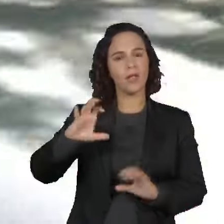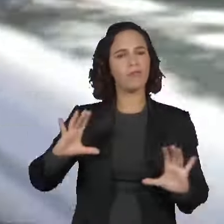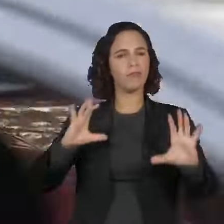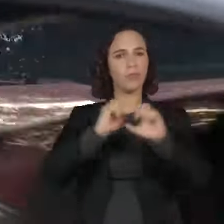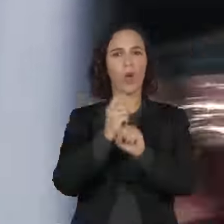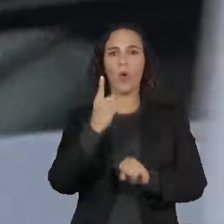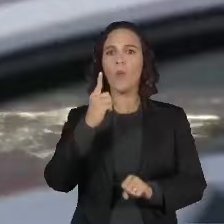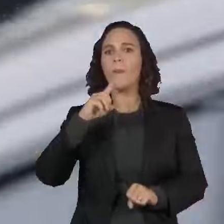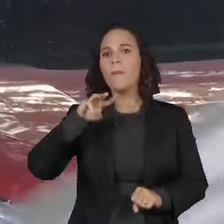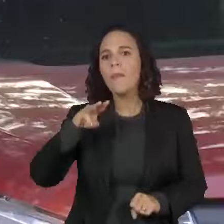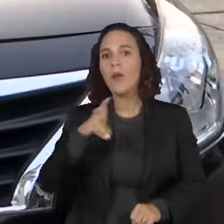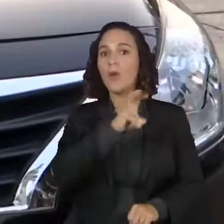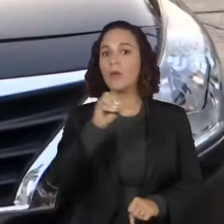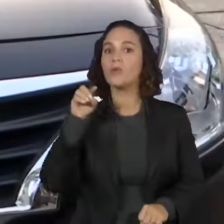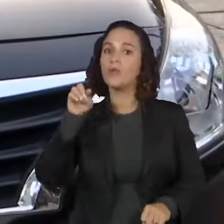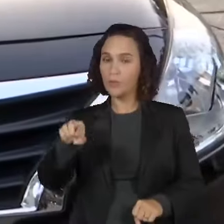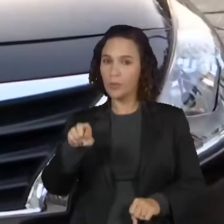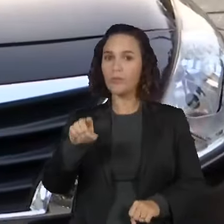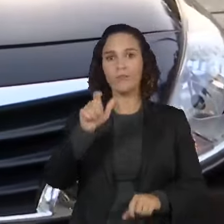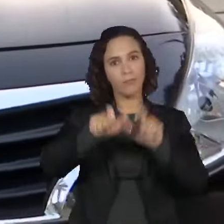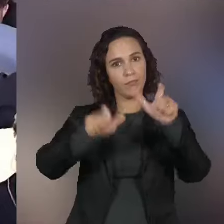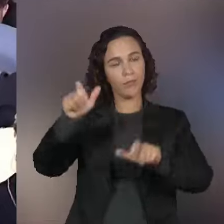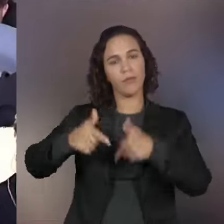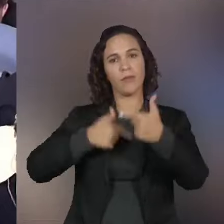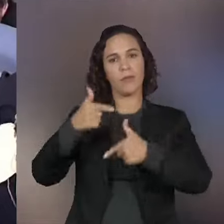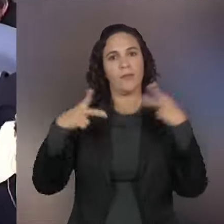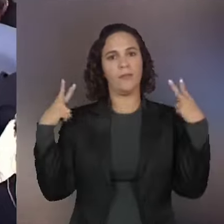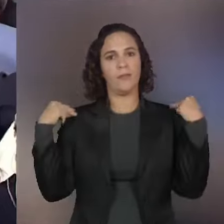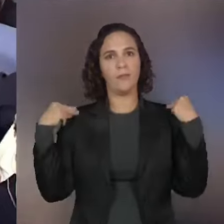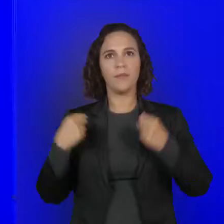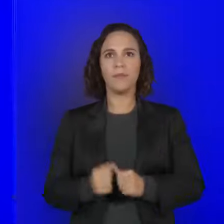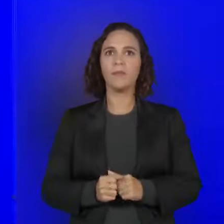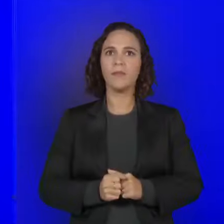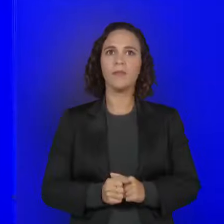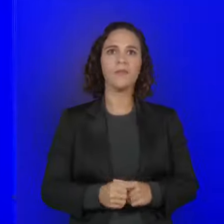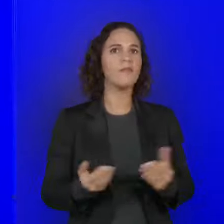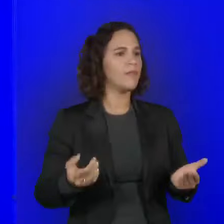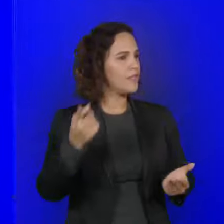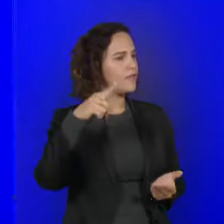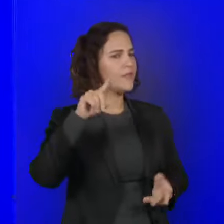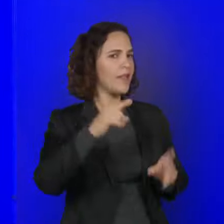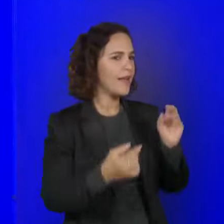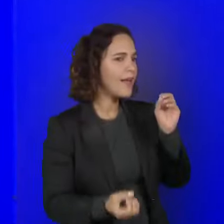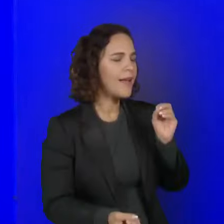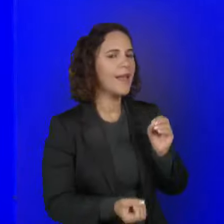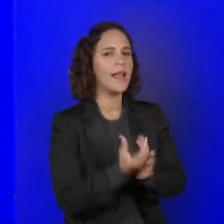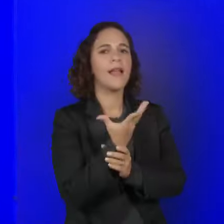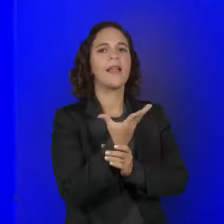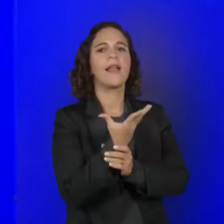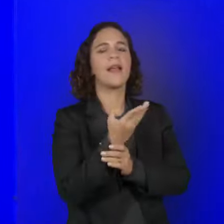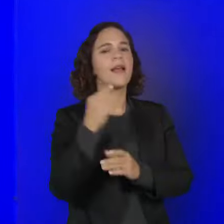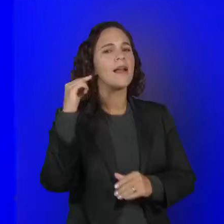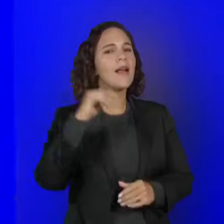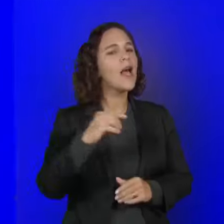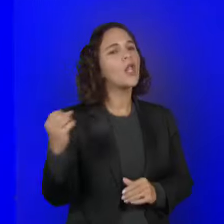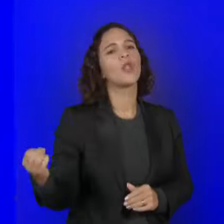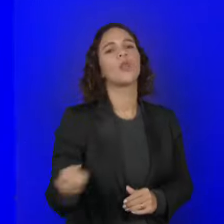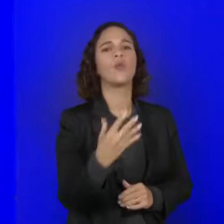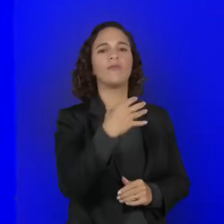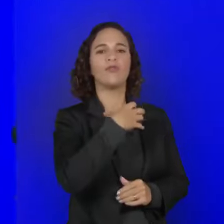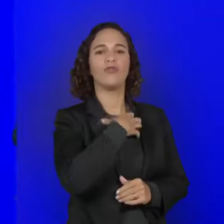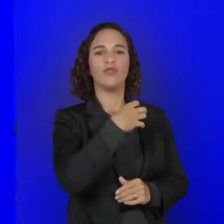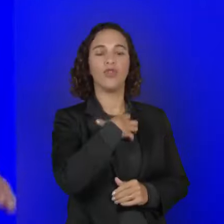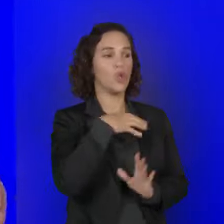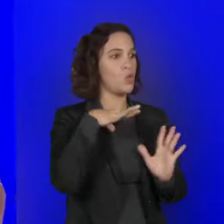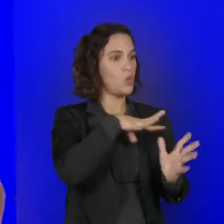milhão e 500 mil brasileiros trabalham no setor. Vocês acabaram de criar uma nova modalidade